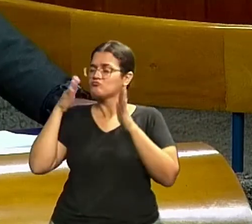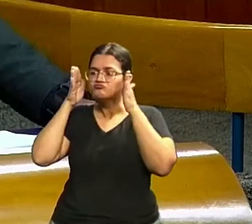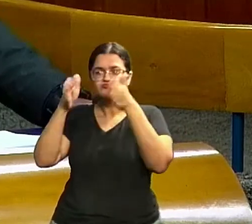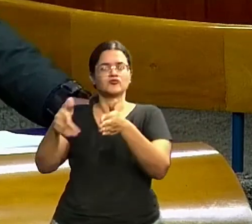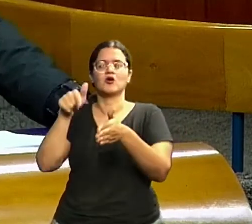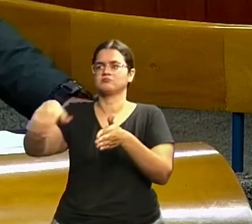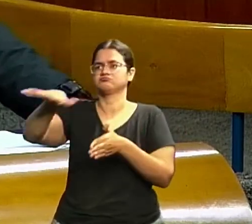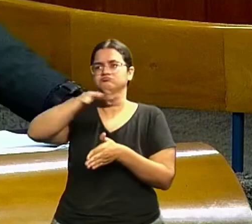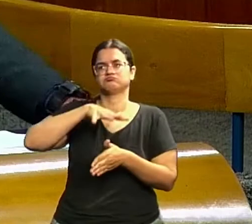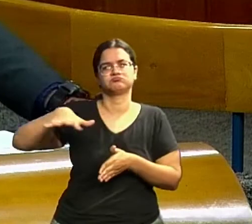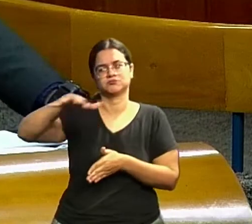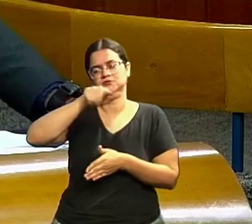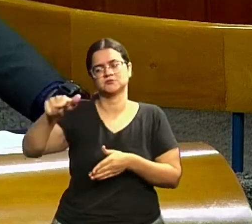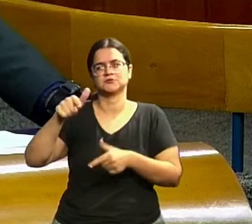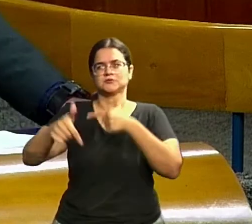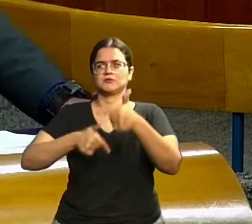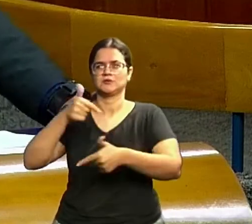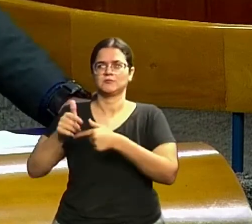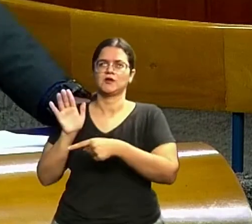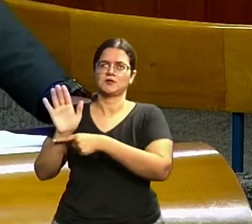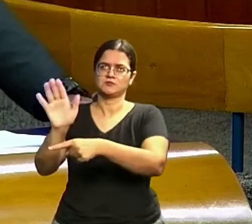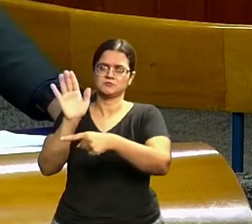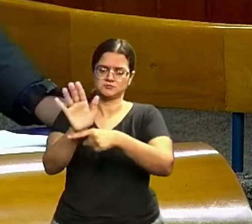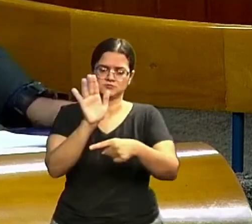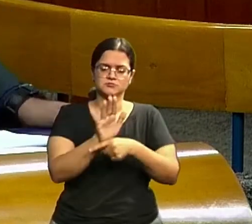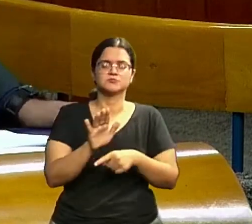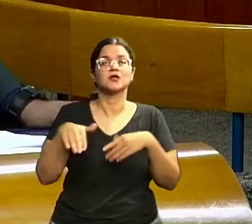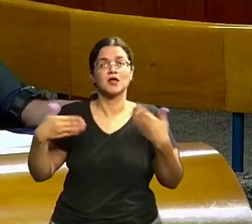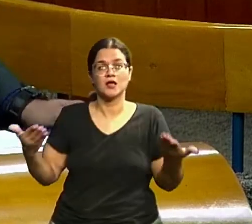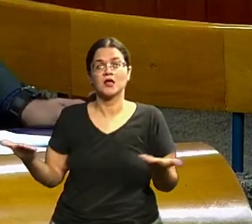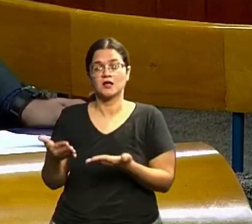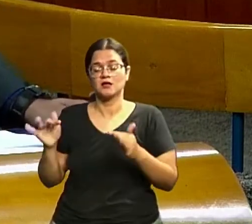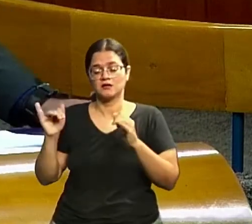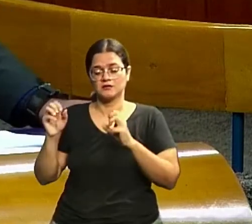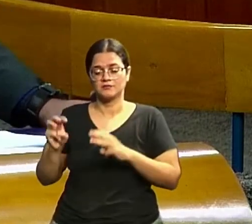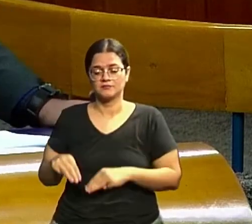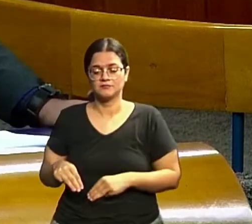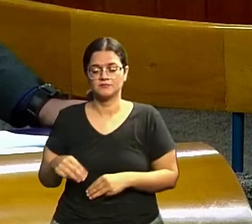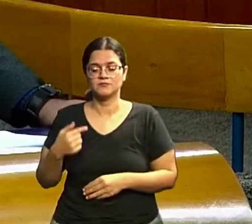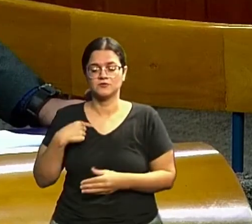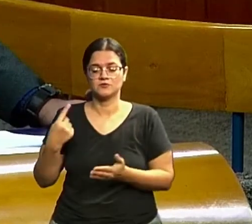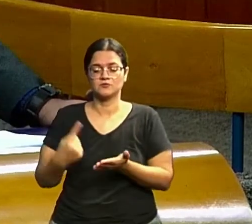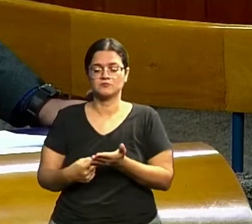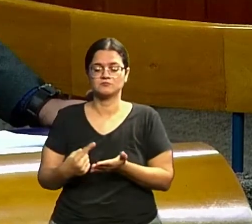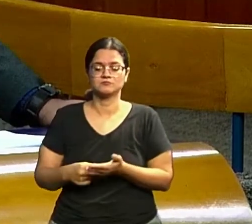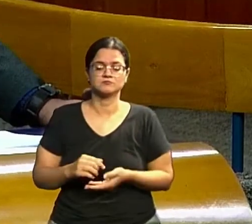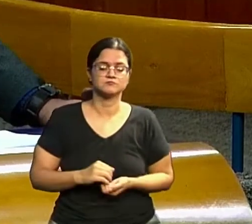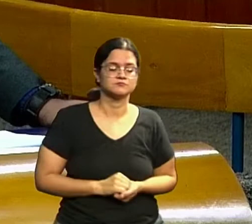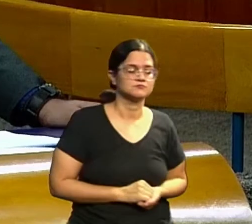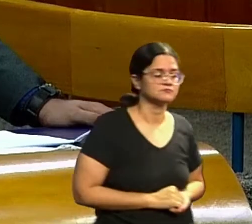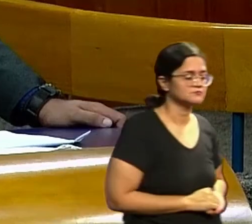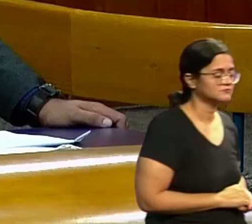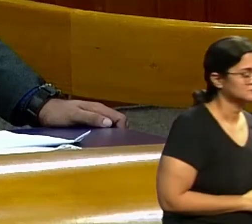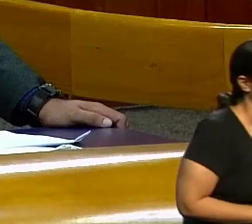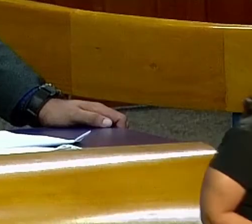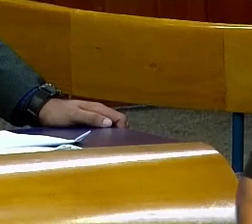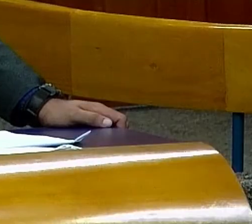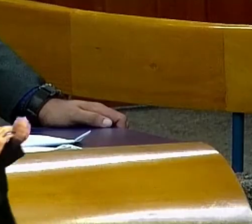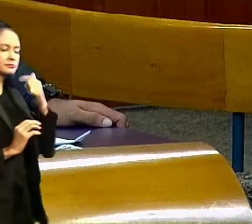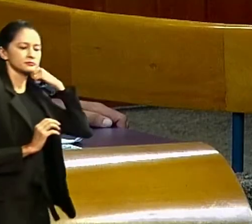eu vou trabalhar, é para eles que eu vou governar aqui o meu mandato. E agora, para finalizar, presidente Romário Policarpo, eu